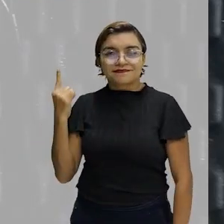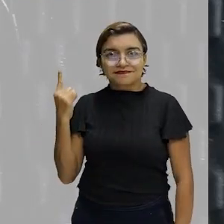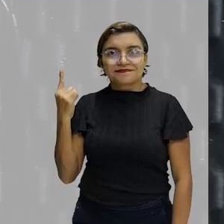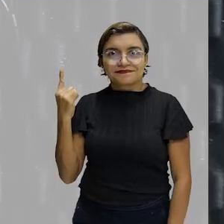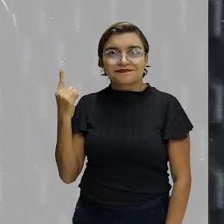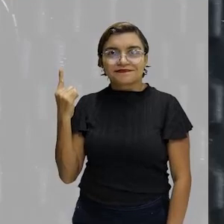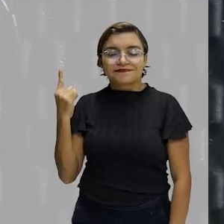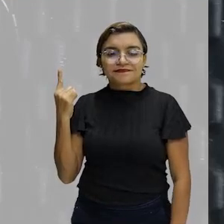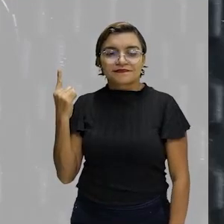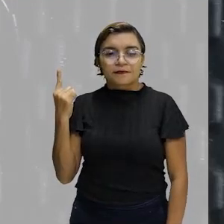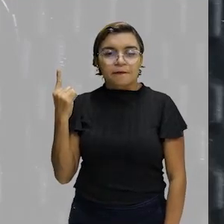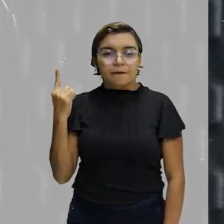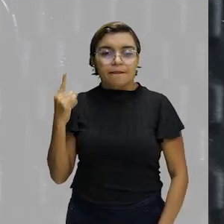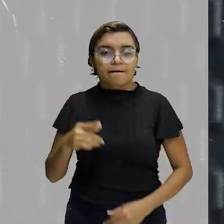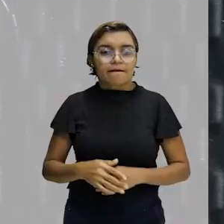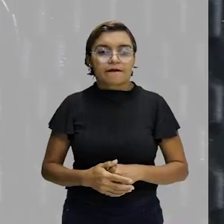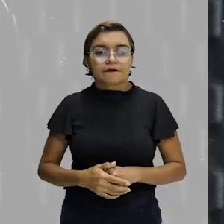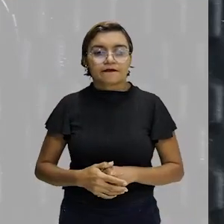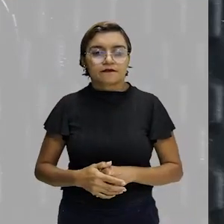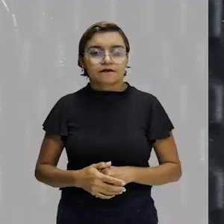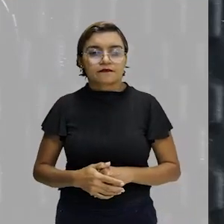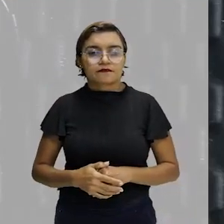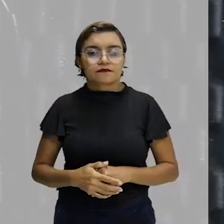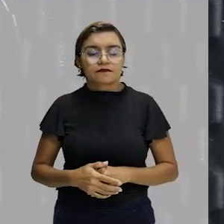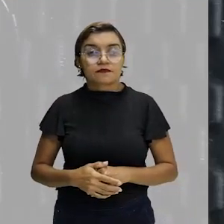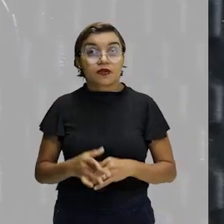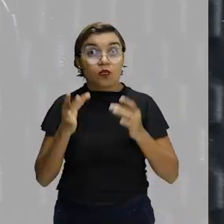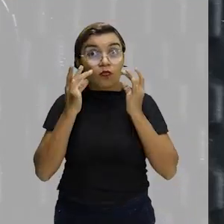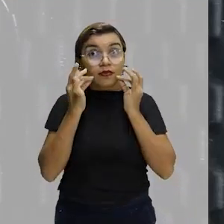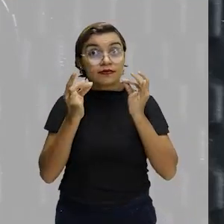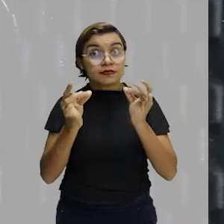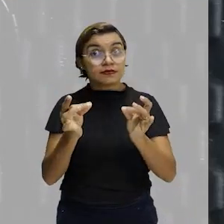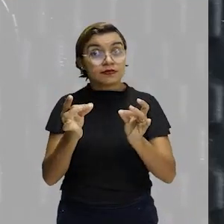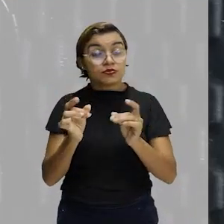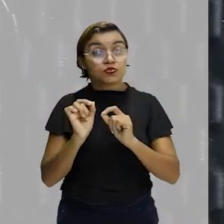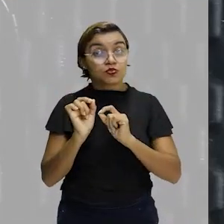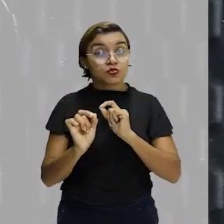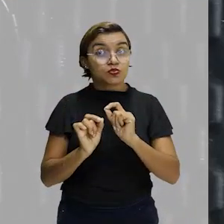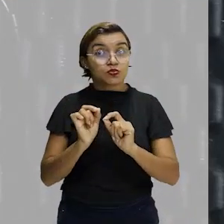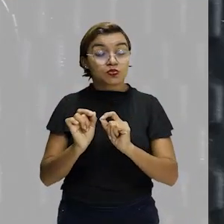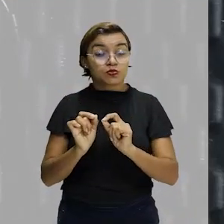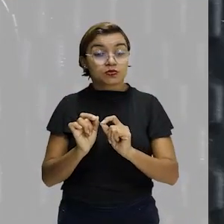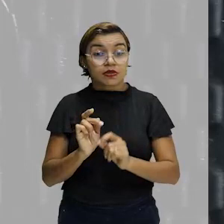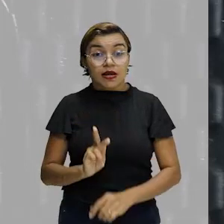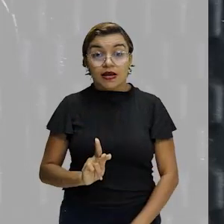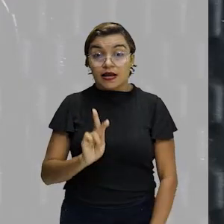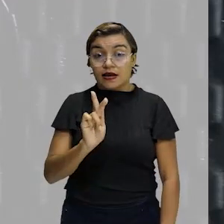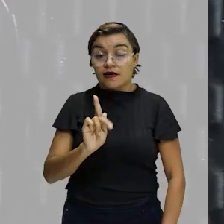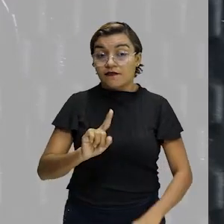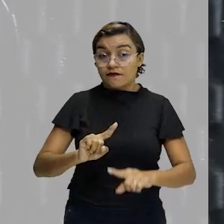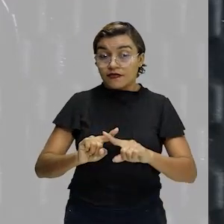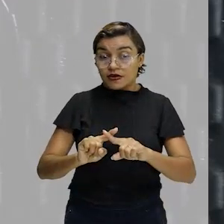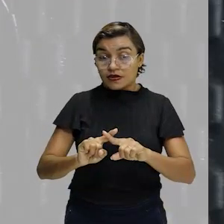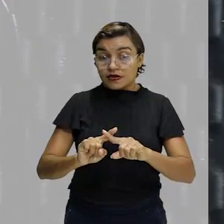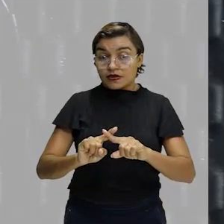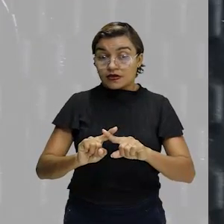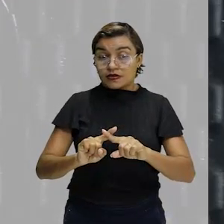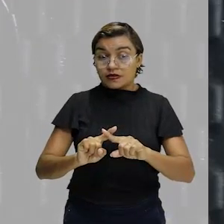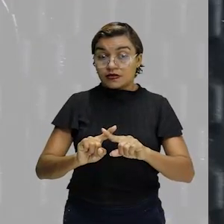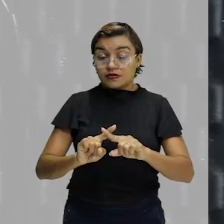log de 2,7. E eu chamo a tua atenção que esse k vezes o log